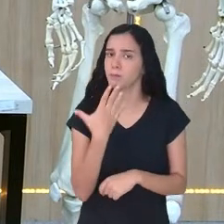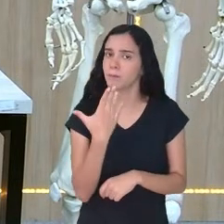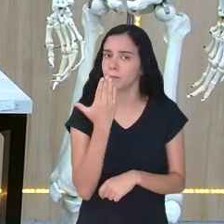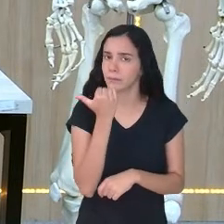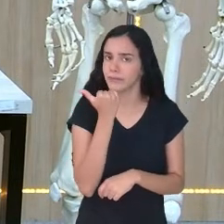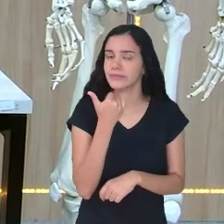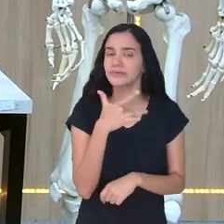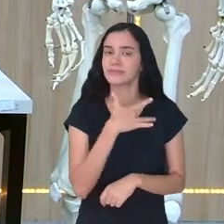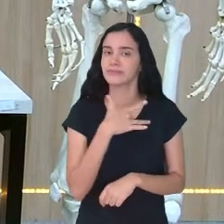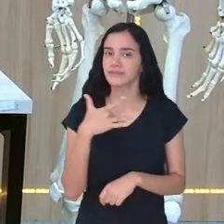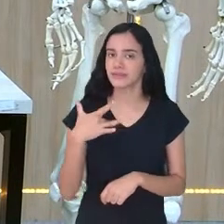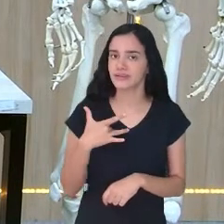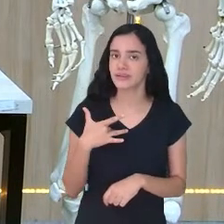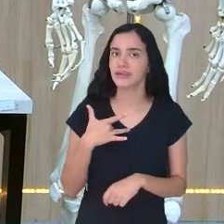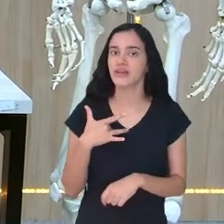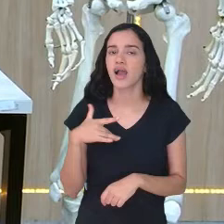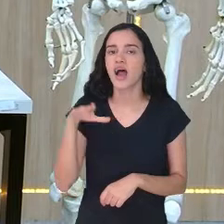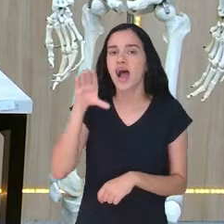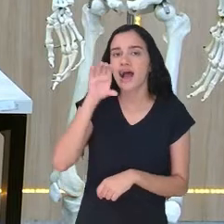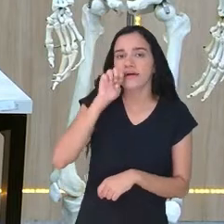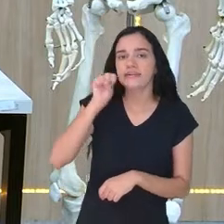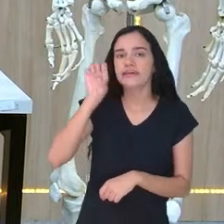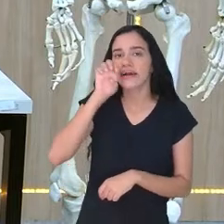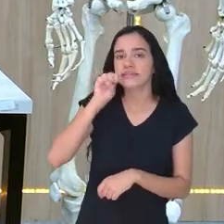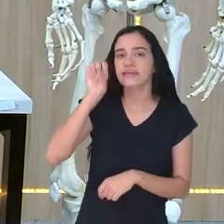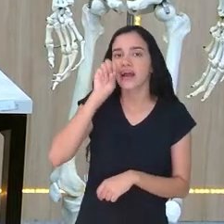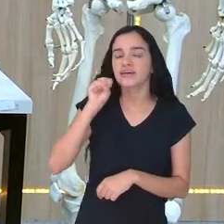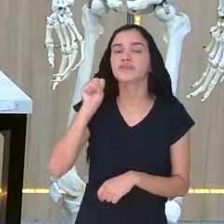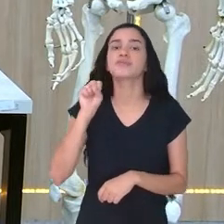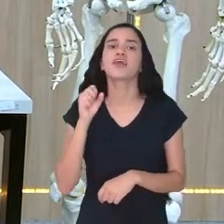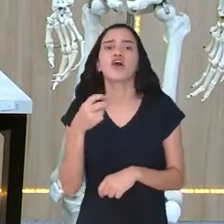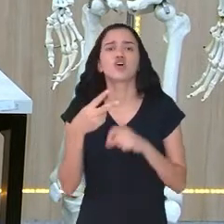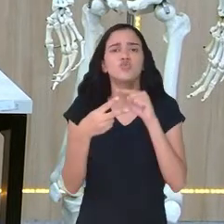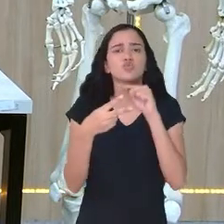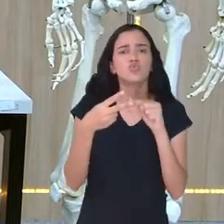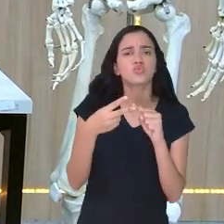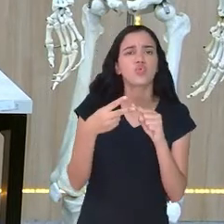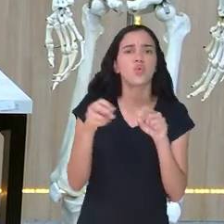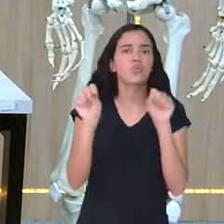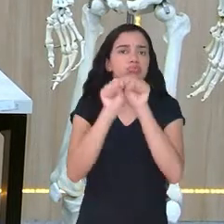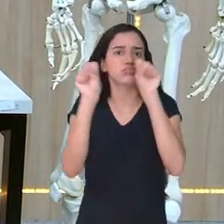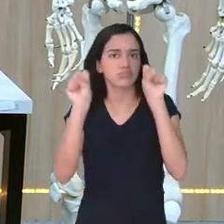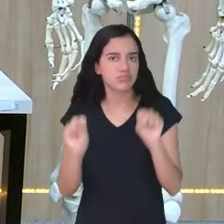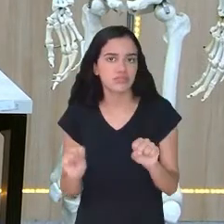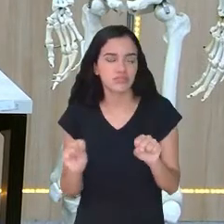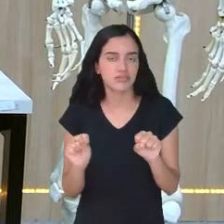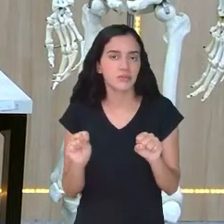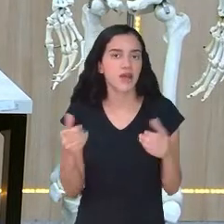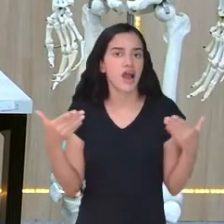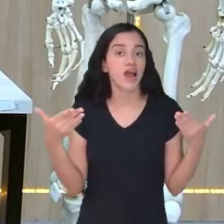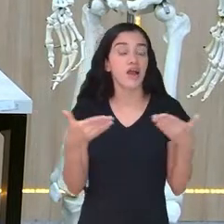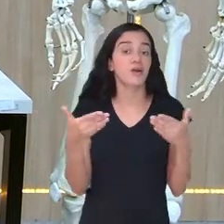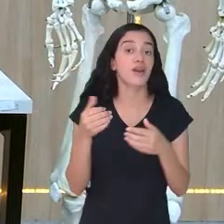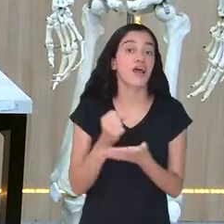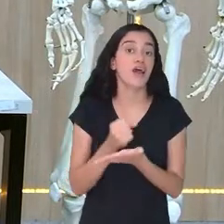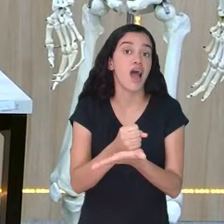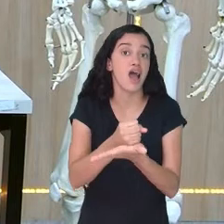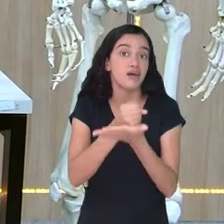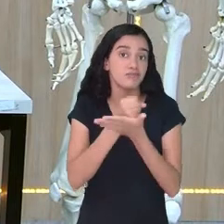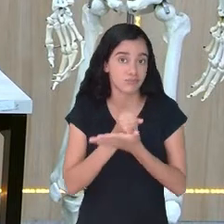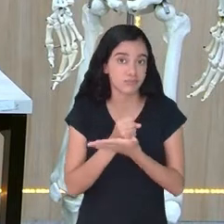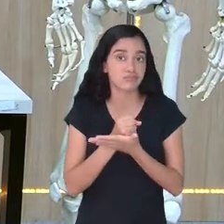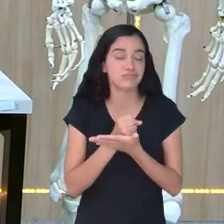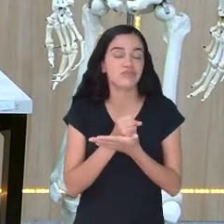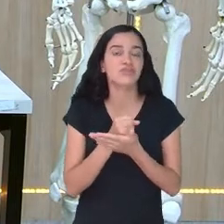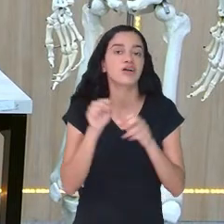vai começar aí na mastigação. E esses dois sistemas agora vão receber a ajuda, não é,